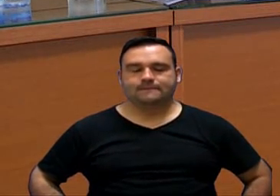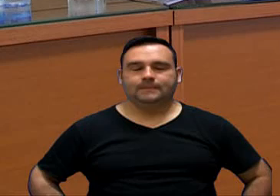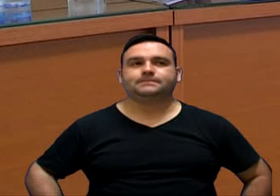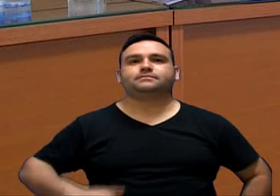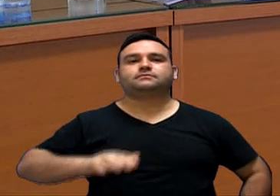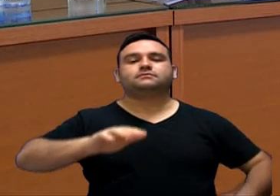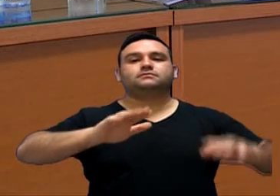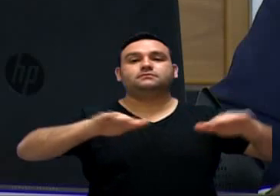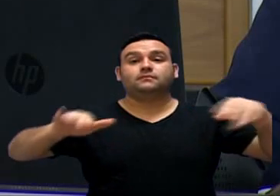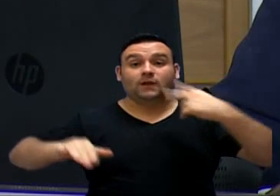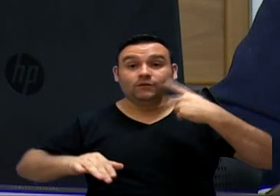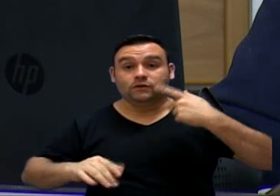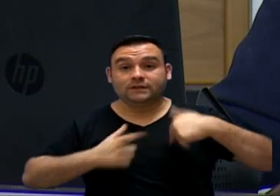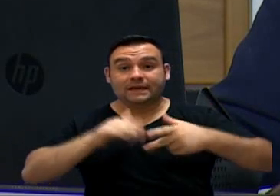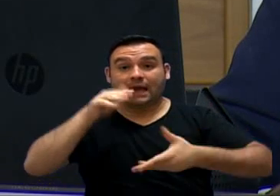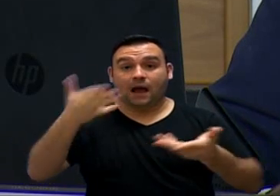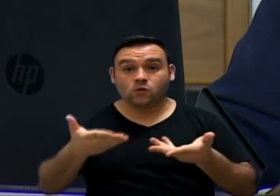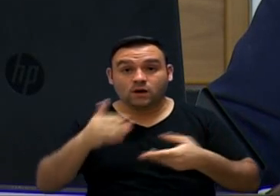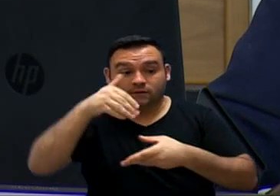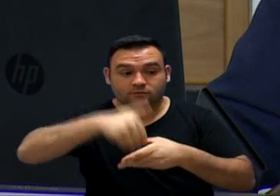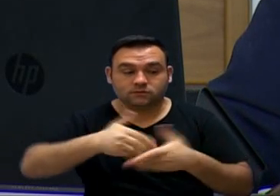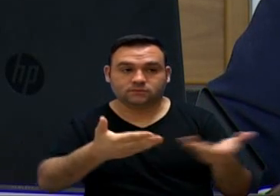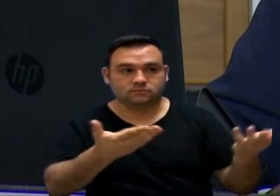Senhores vereadores que estão na casa, nós temos uma votação